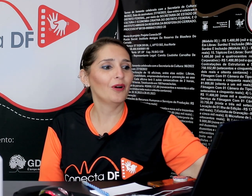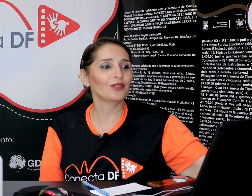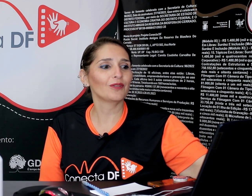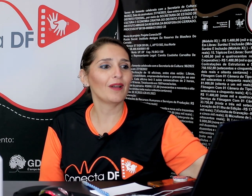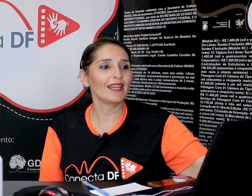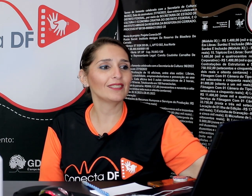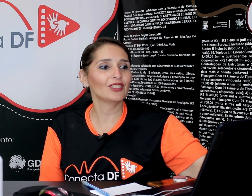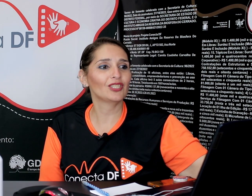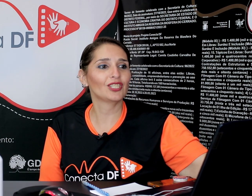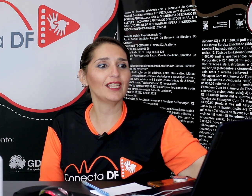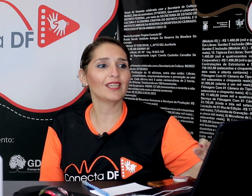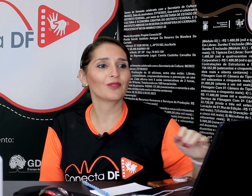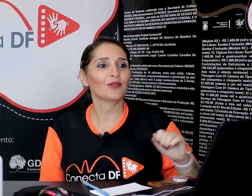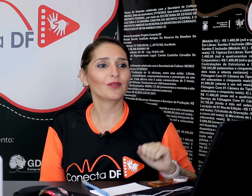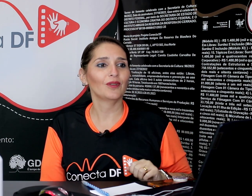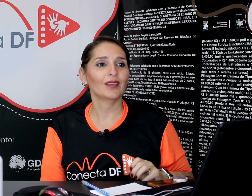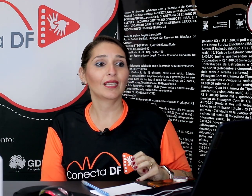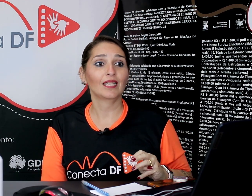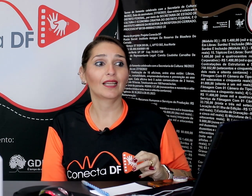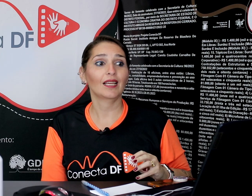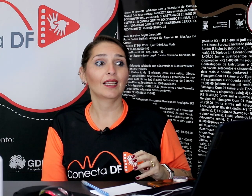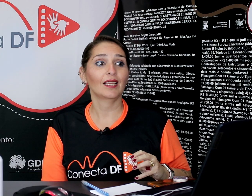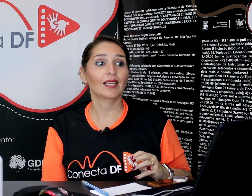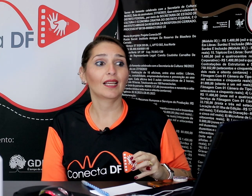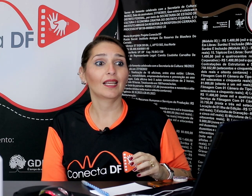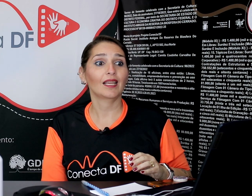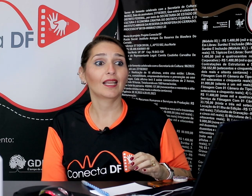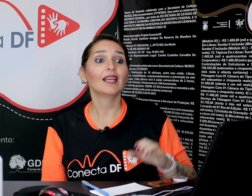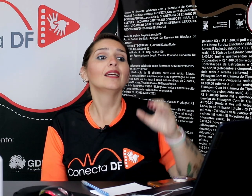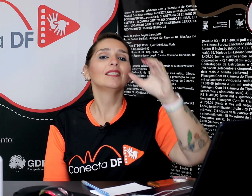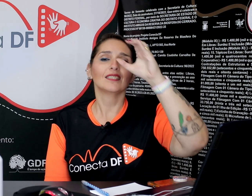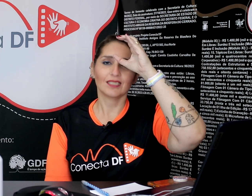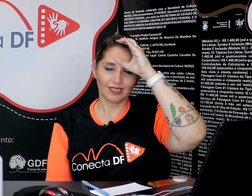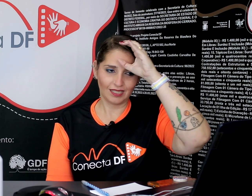O outro é tio.